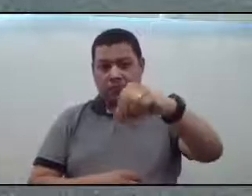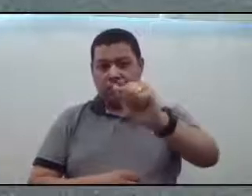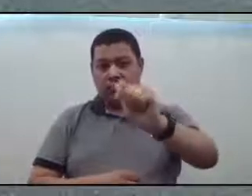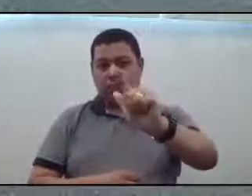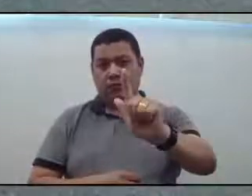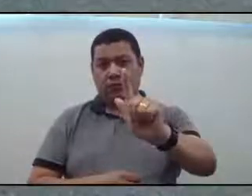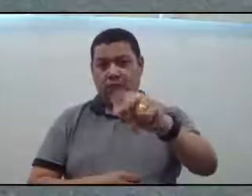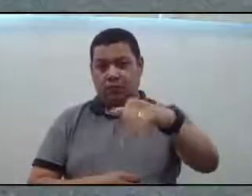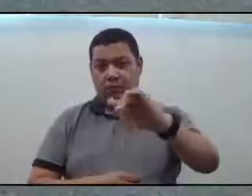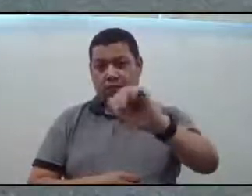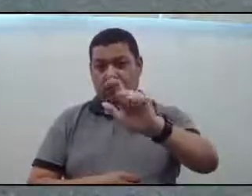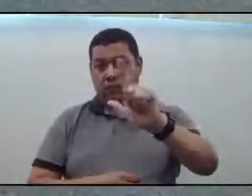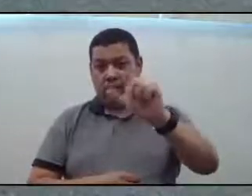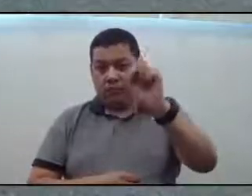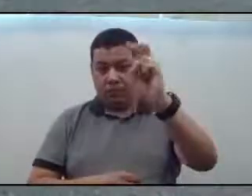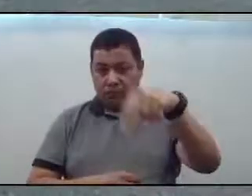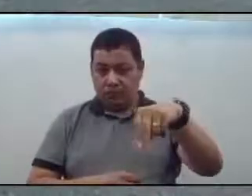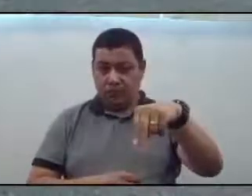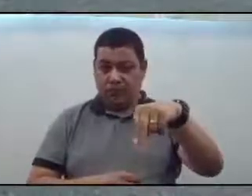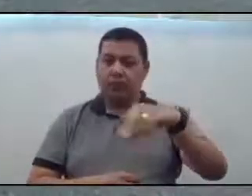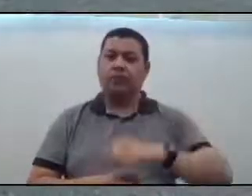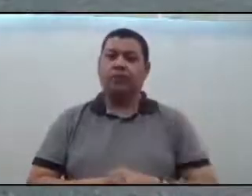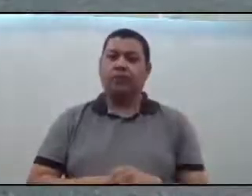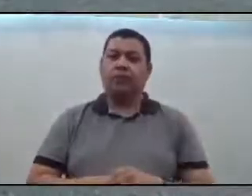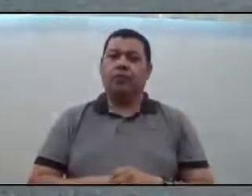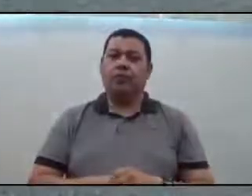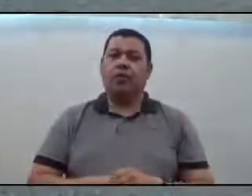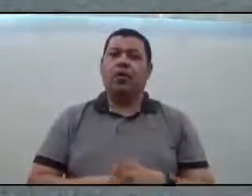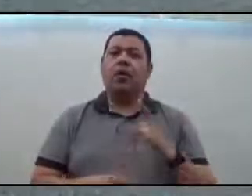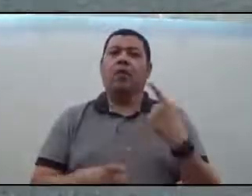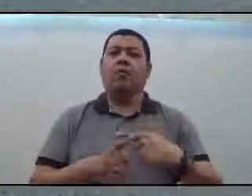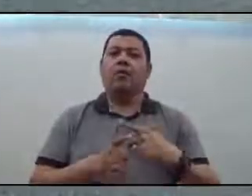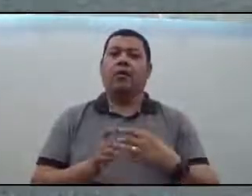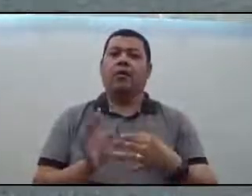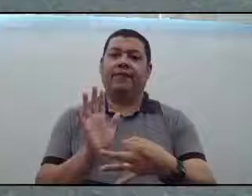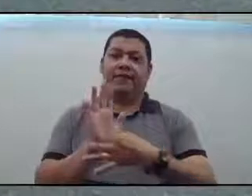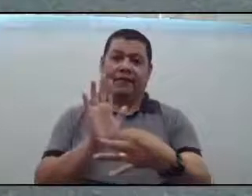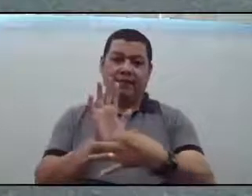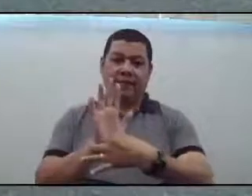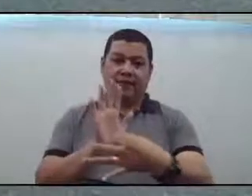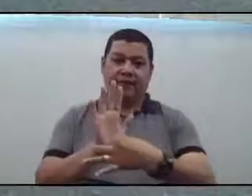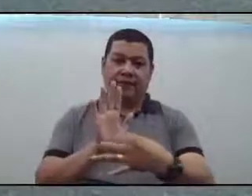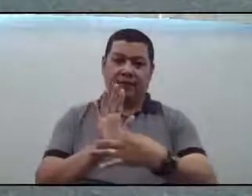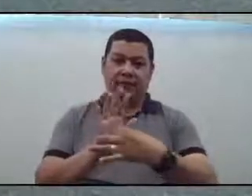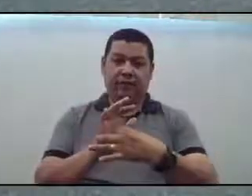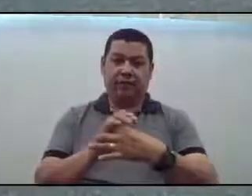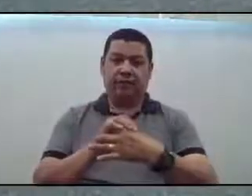fala, o posicionamento, das críticas nas redes sociais.